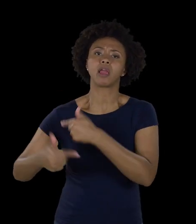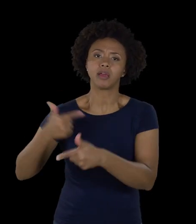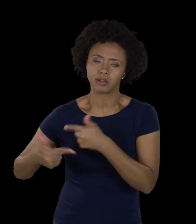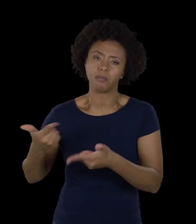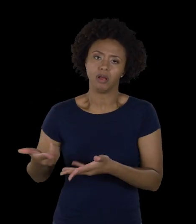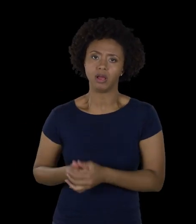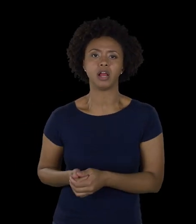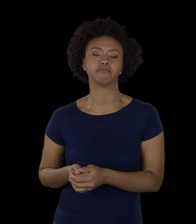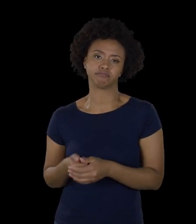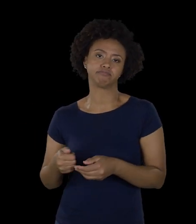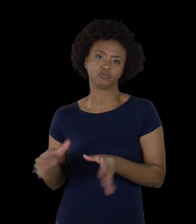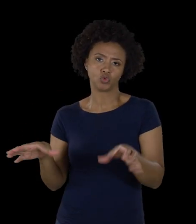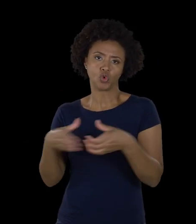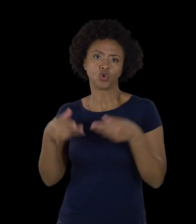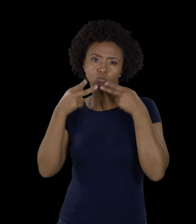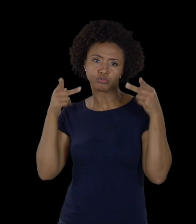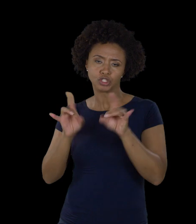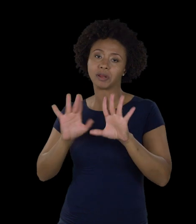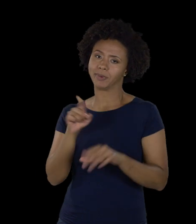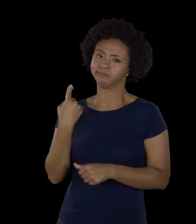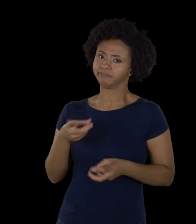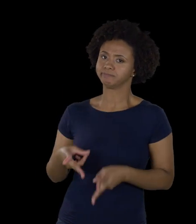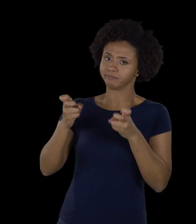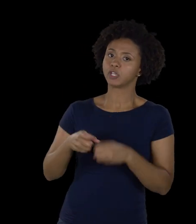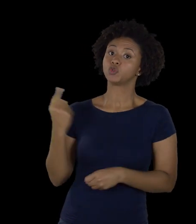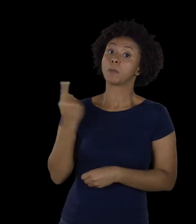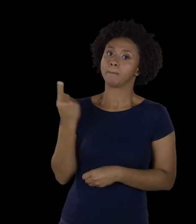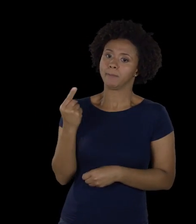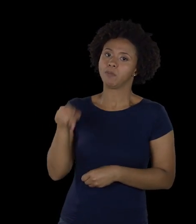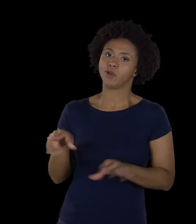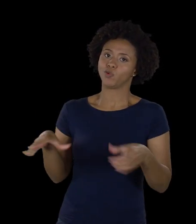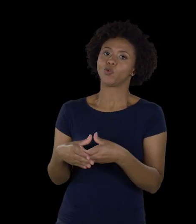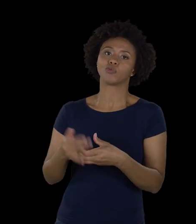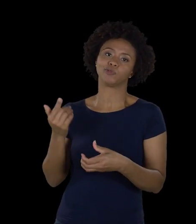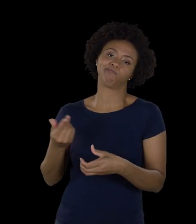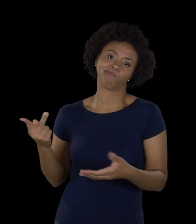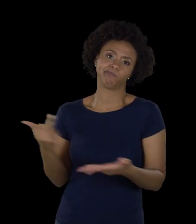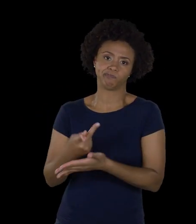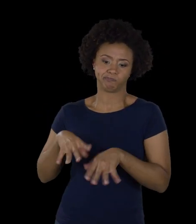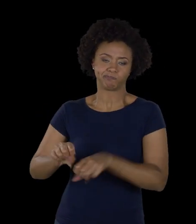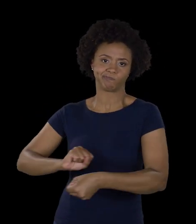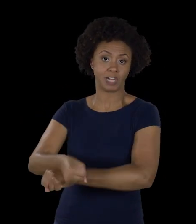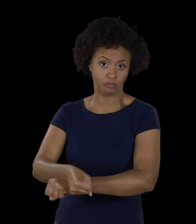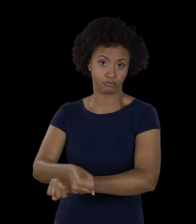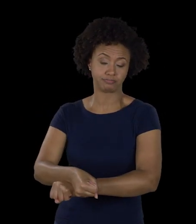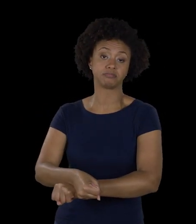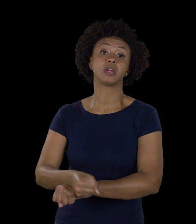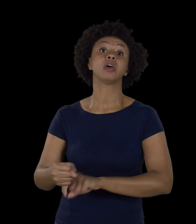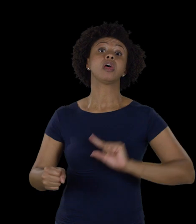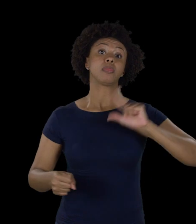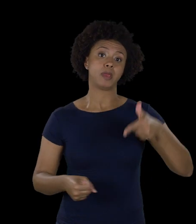indígena, mas, como vimos, eles foram os primeiros povos a serem escravizados aqui e foram sendo